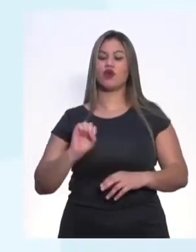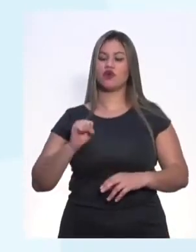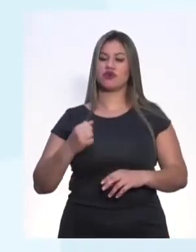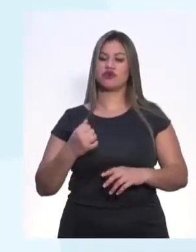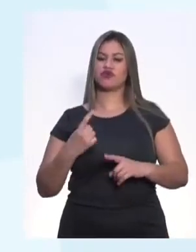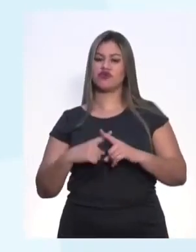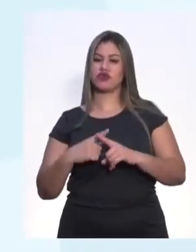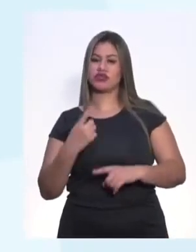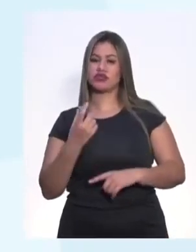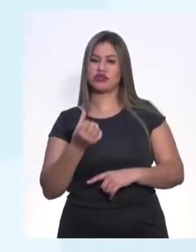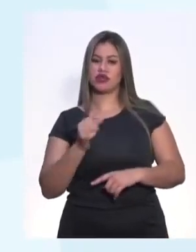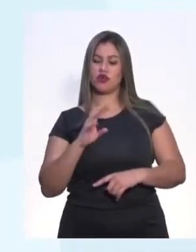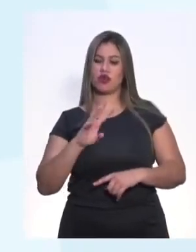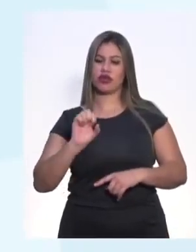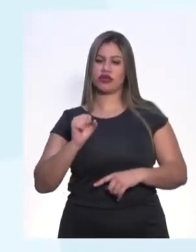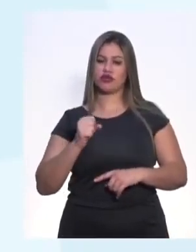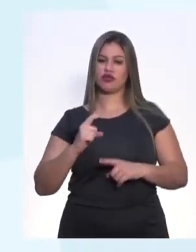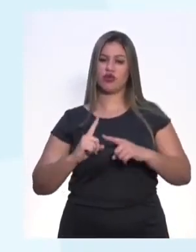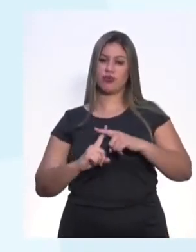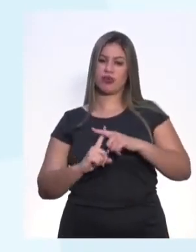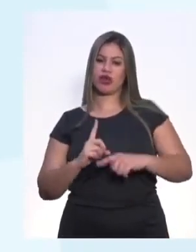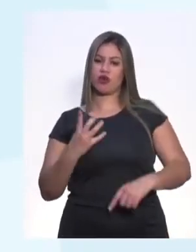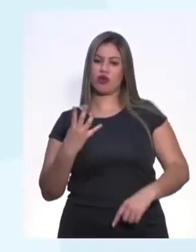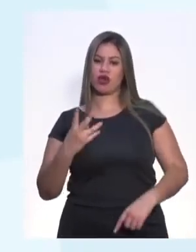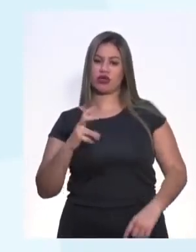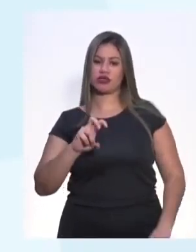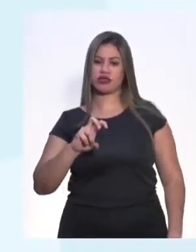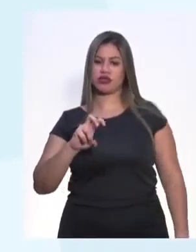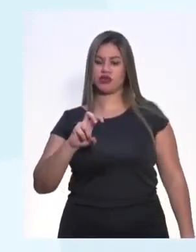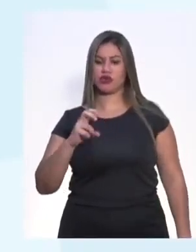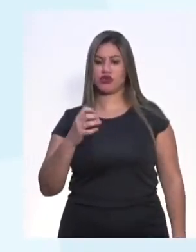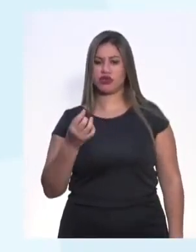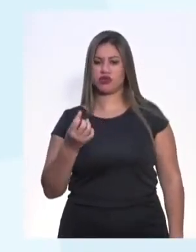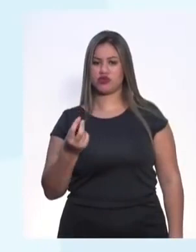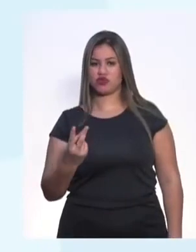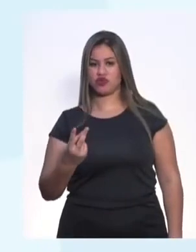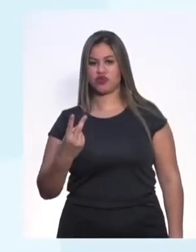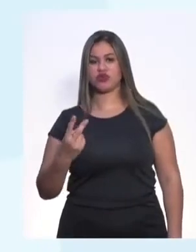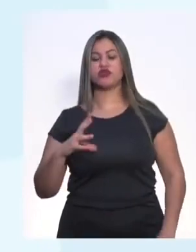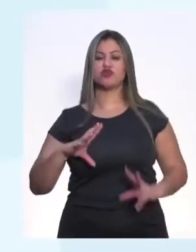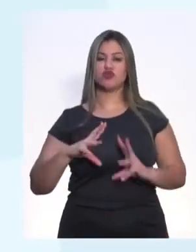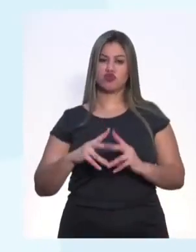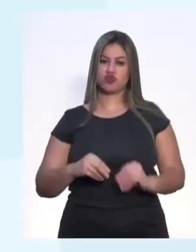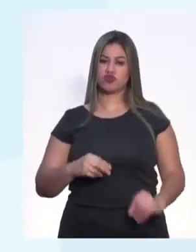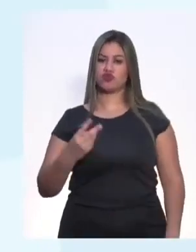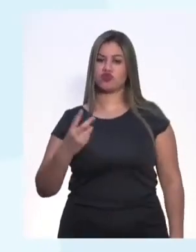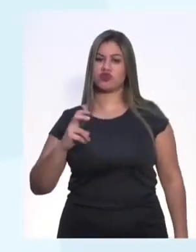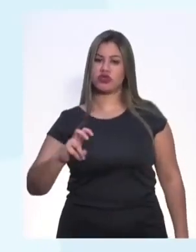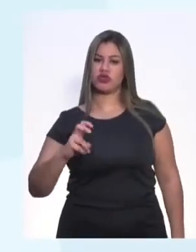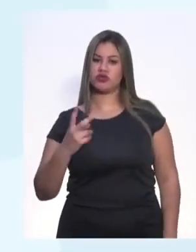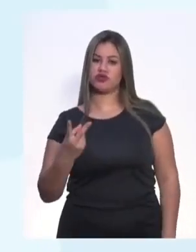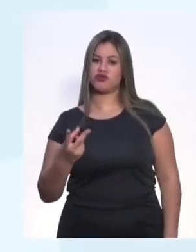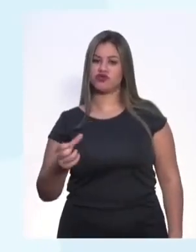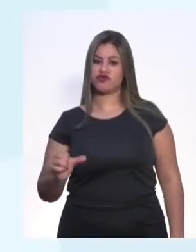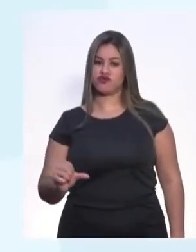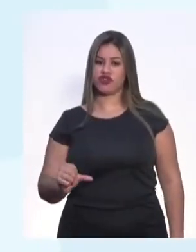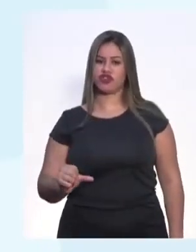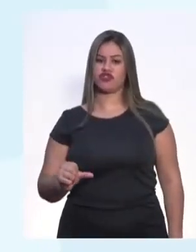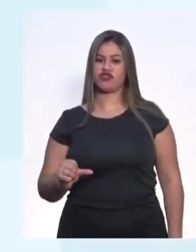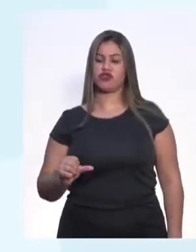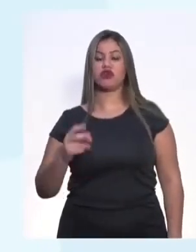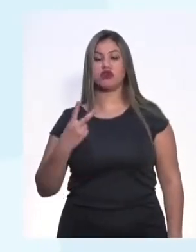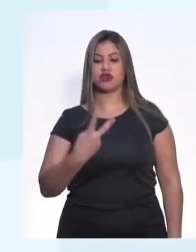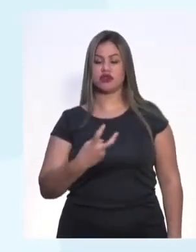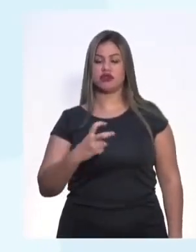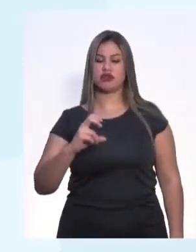6, 48. Mais 4 dá, contando aí, 52. Então, aqui dá 520,